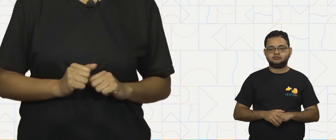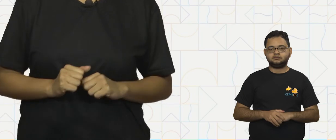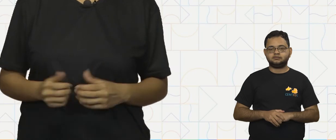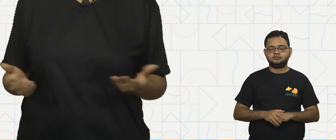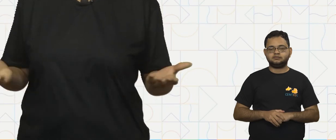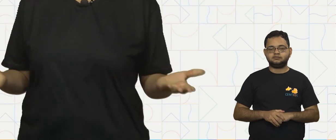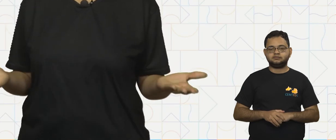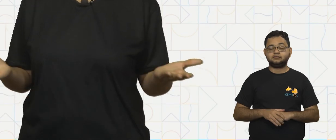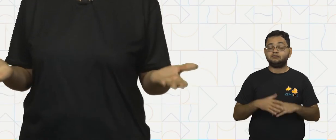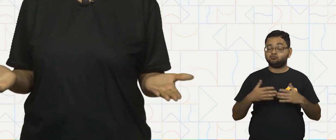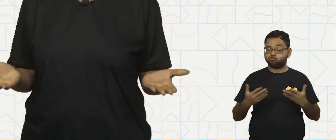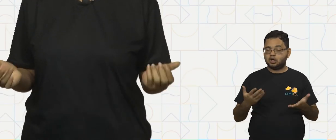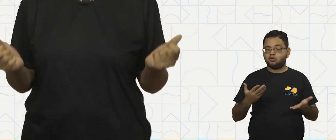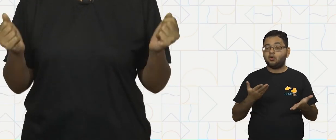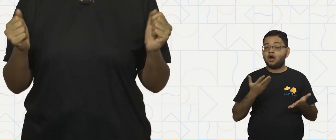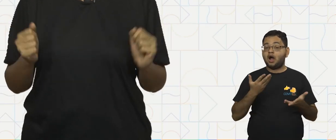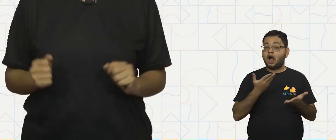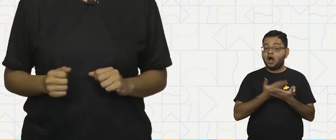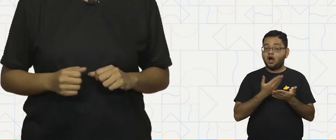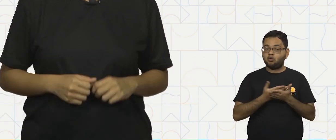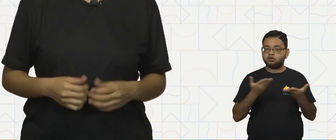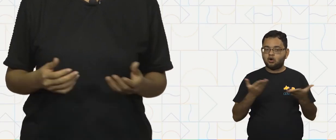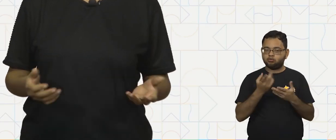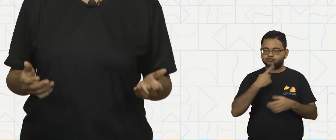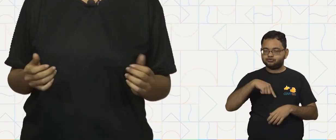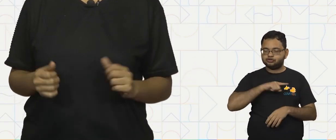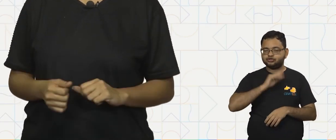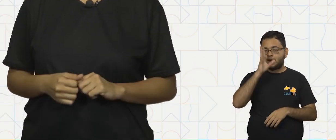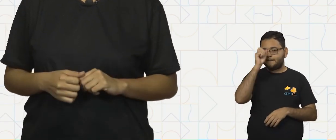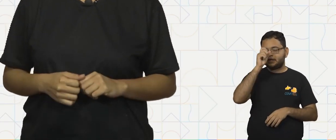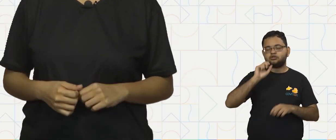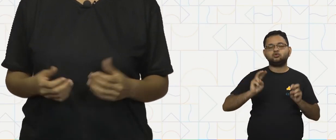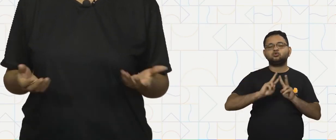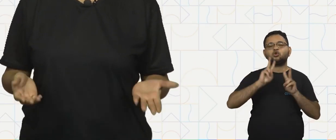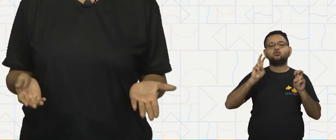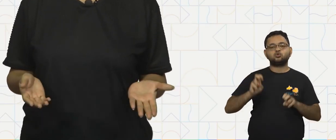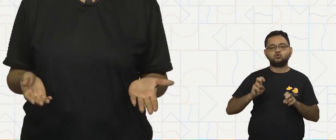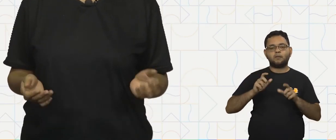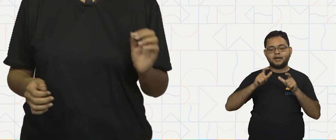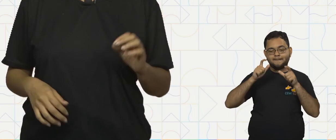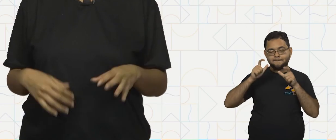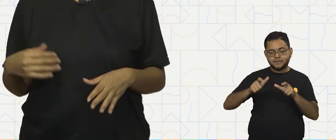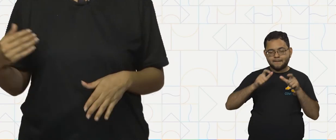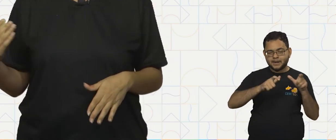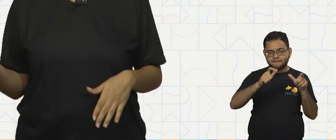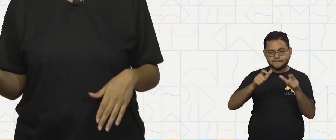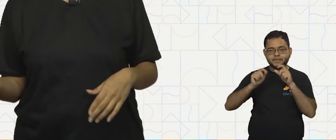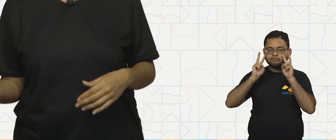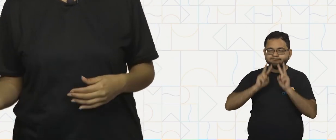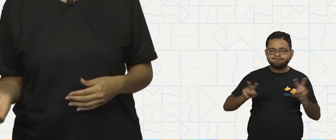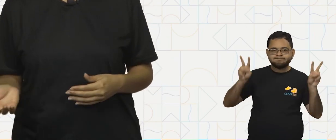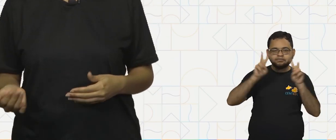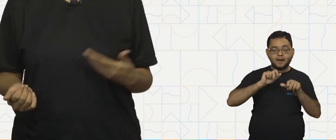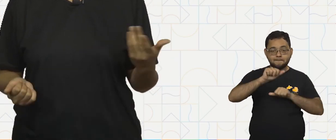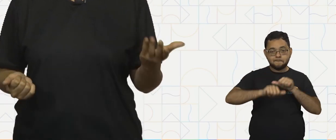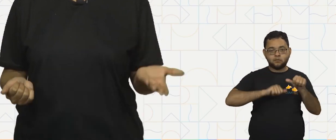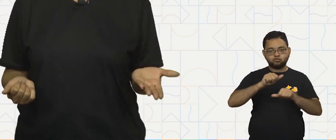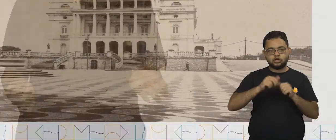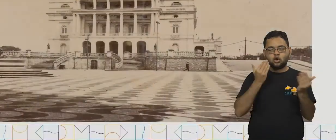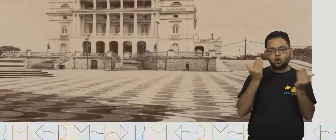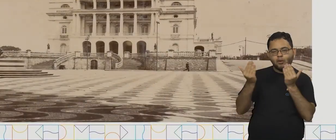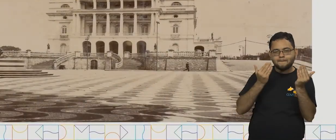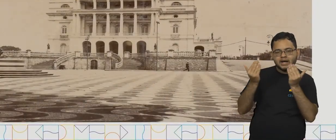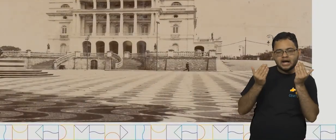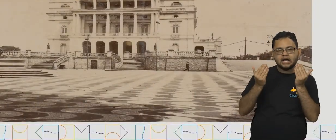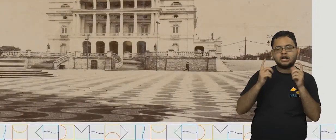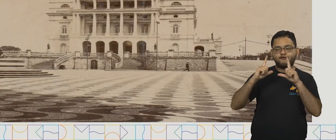Querido aluno, na aula de hoje aprendemos sobre as transformações de paisagens nas cidades. Comparamos fotografias e